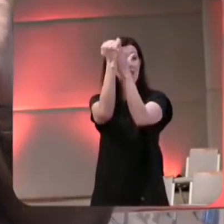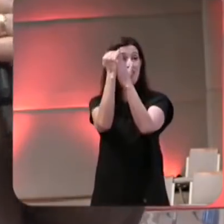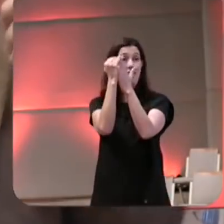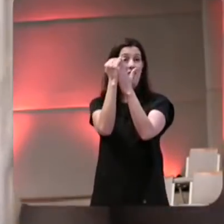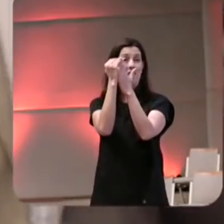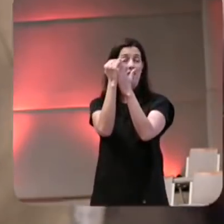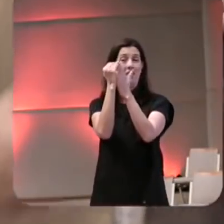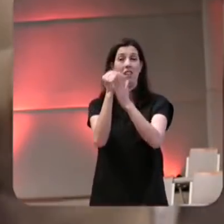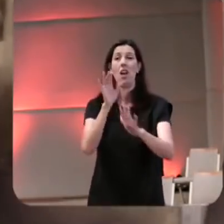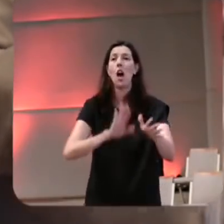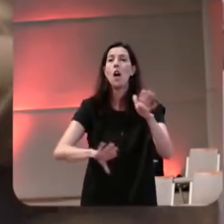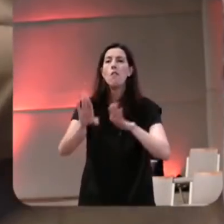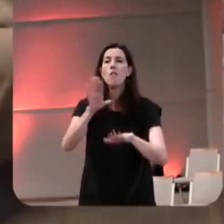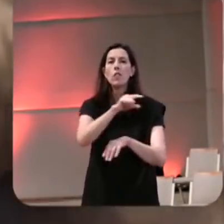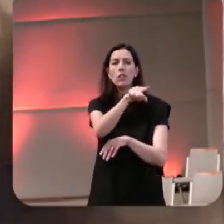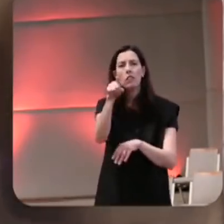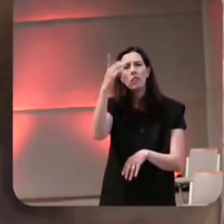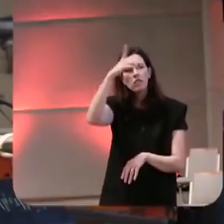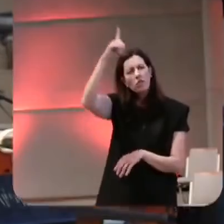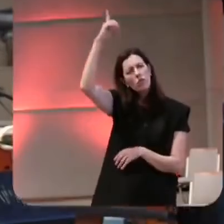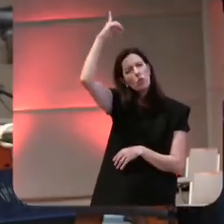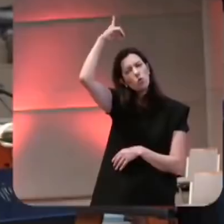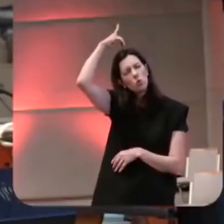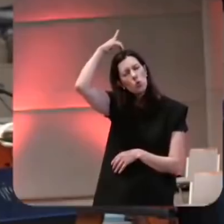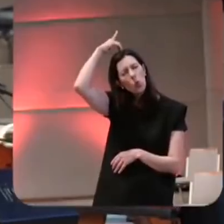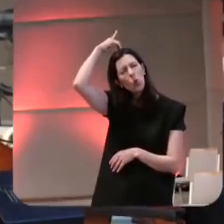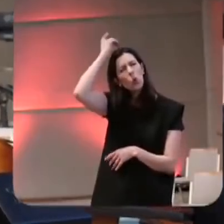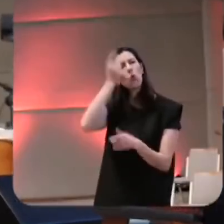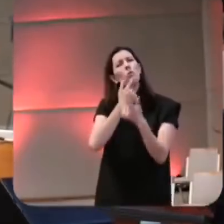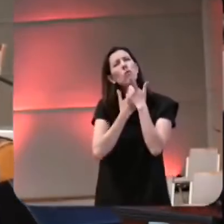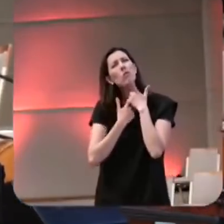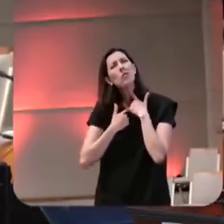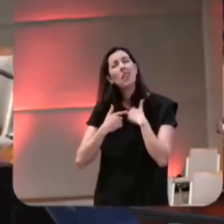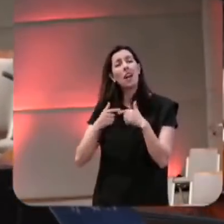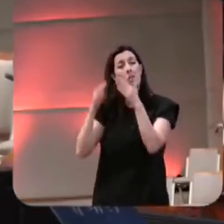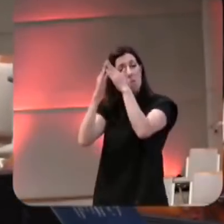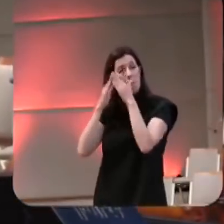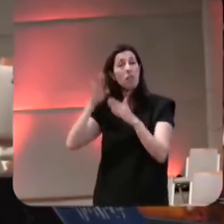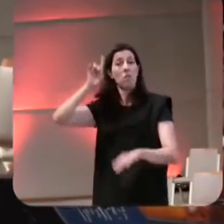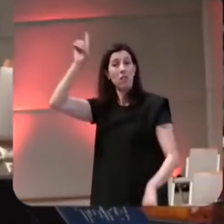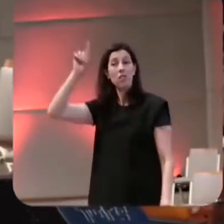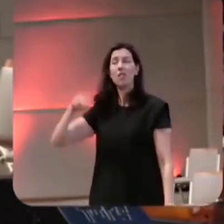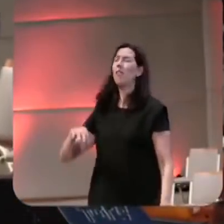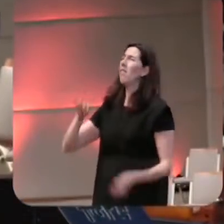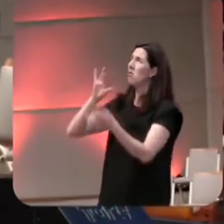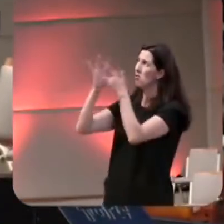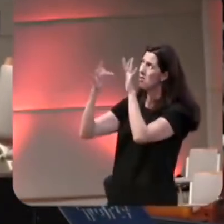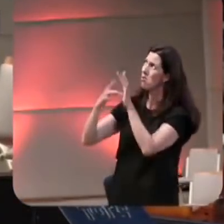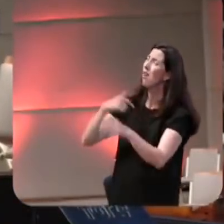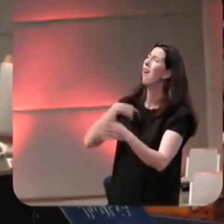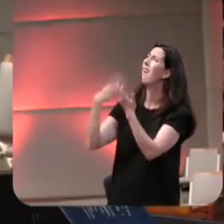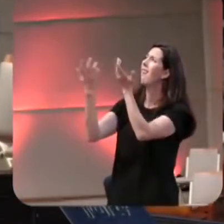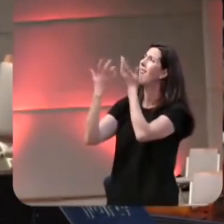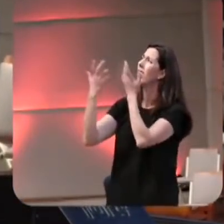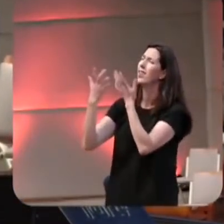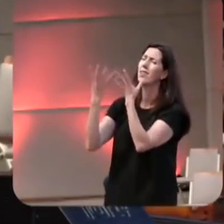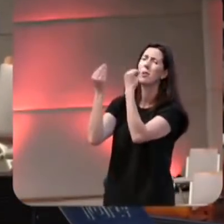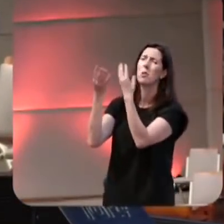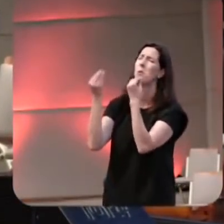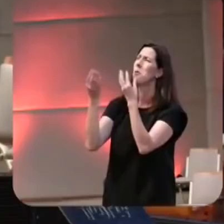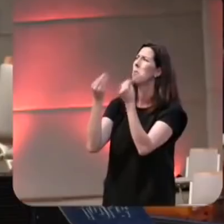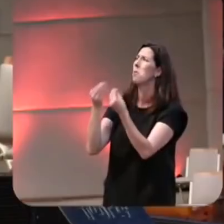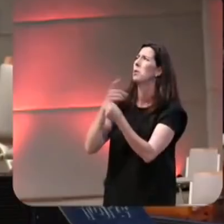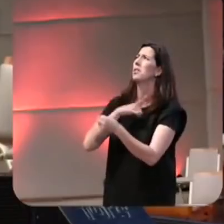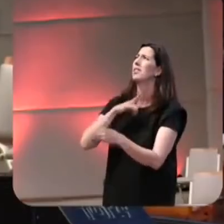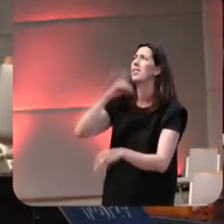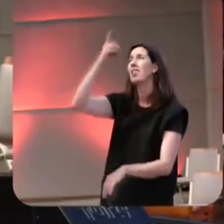Talvez tenha um dom do Espírito que você deseje na tua vida. Fala para Jesus: olha, Jesus, eu gostaria tanto